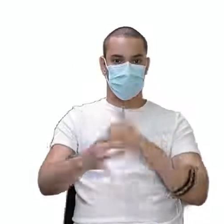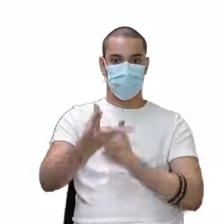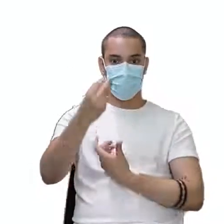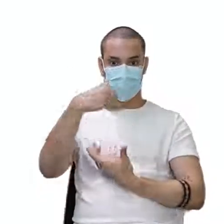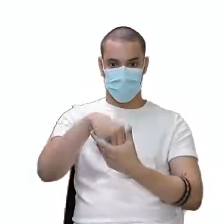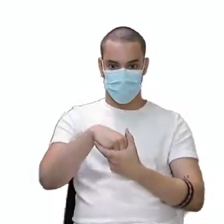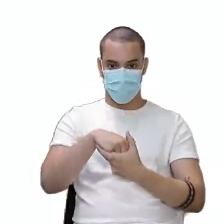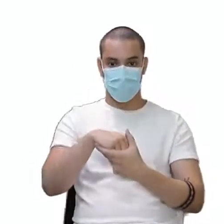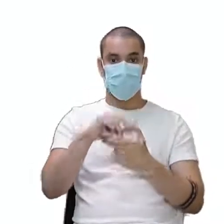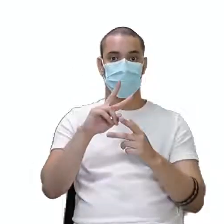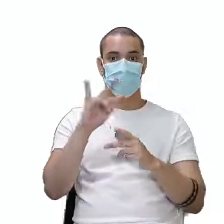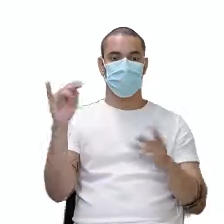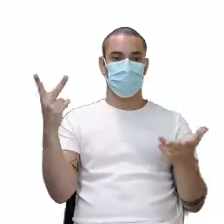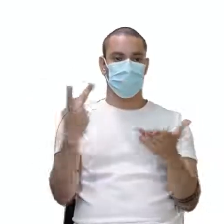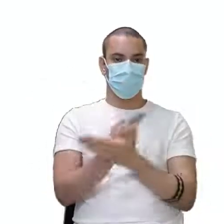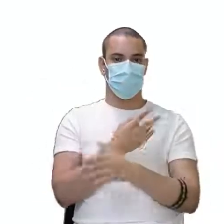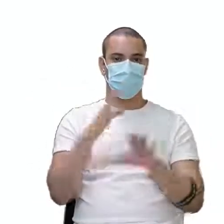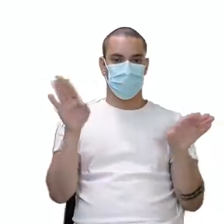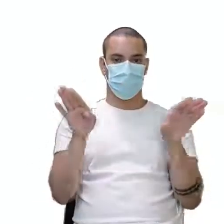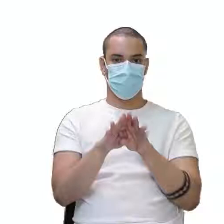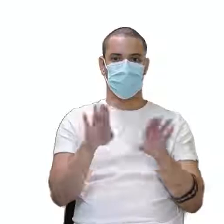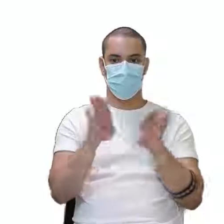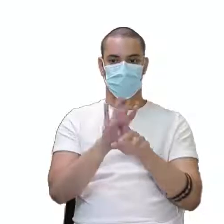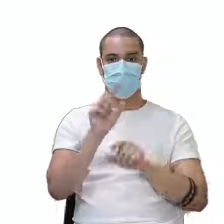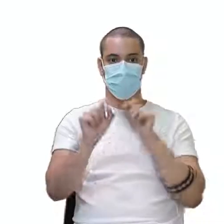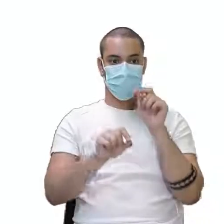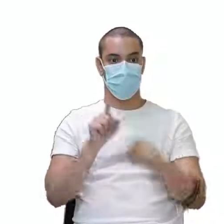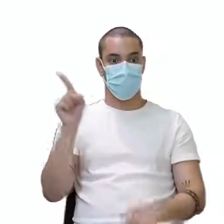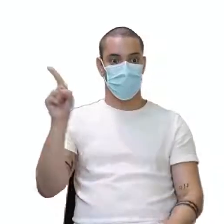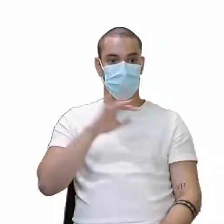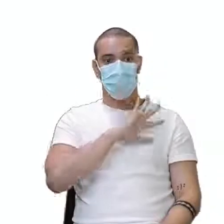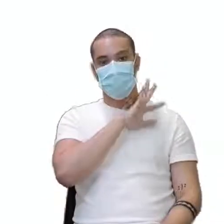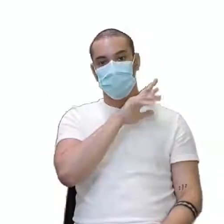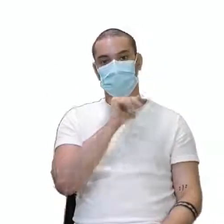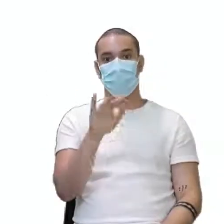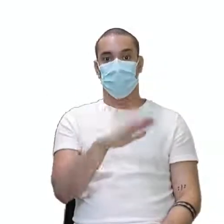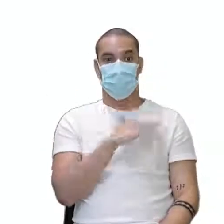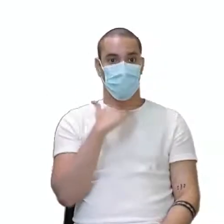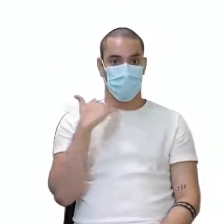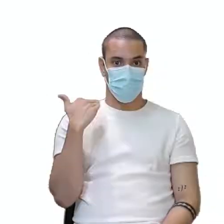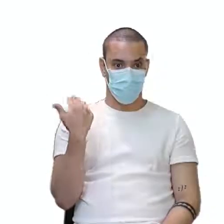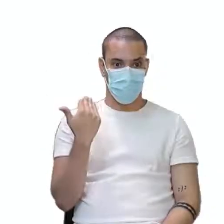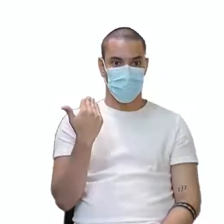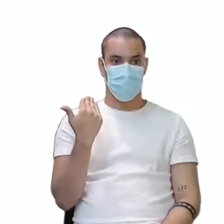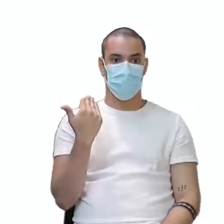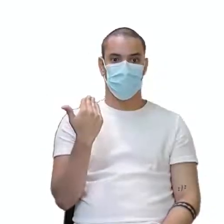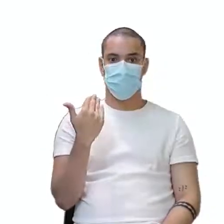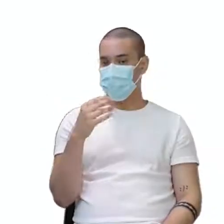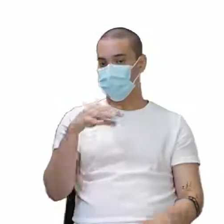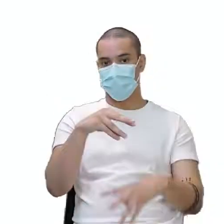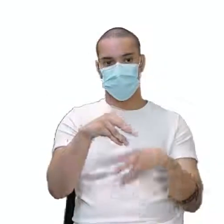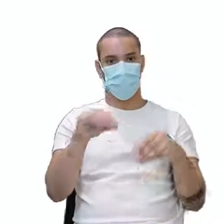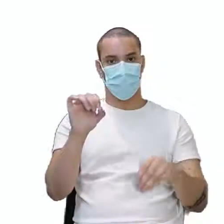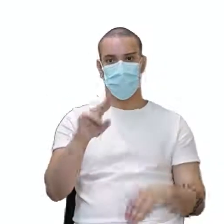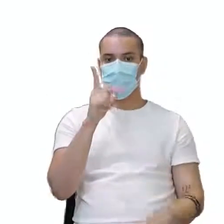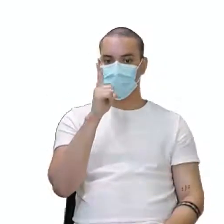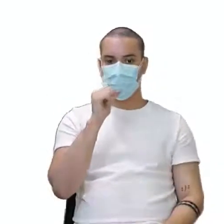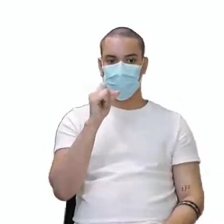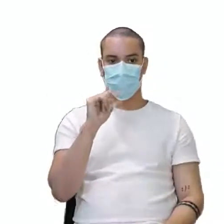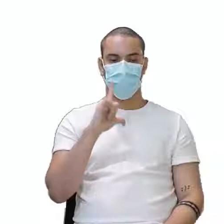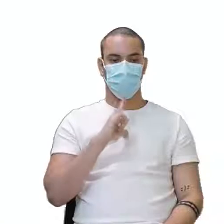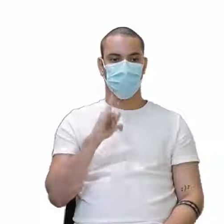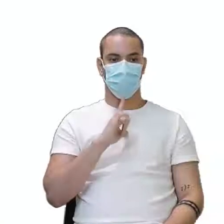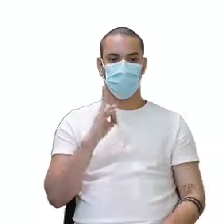corpo. Vai acontecer que esses animais, ao morrerem no solo ou no ambiente aquático, deles ficarem